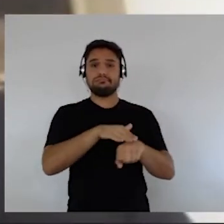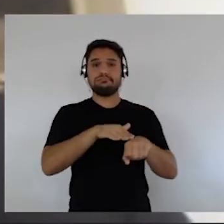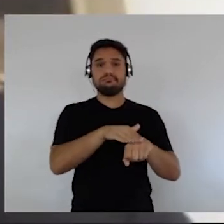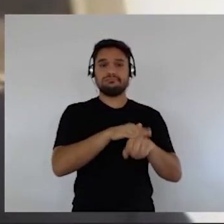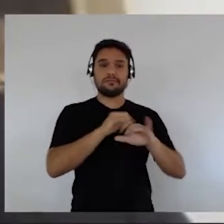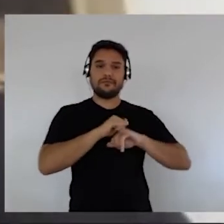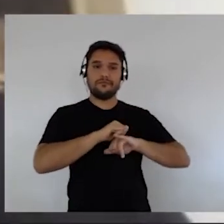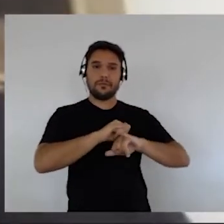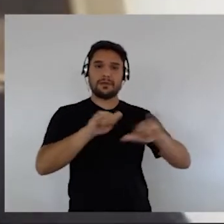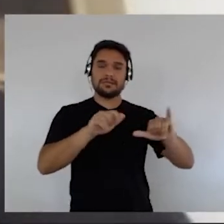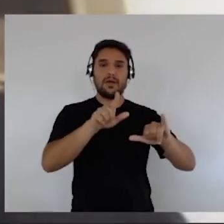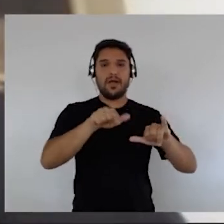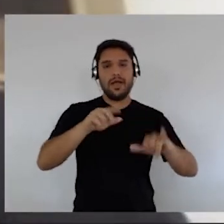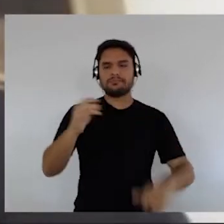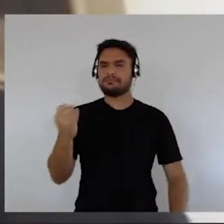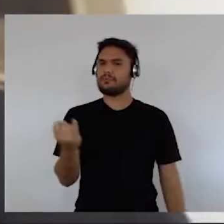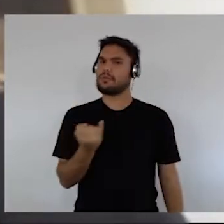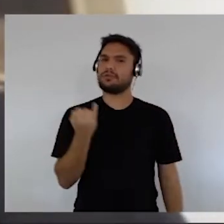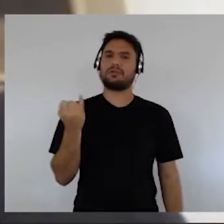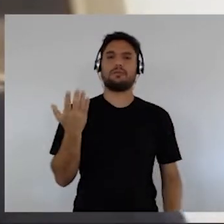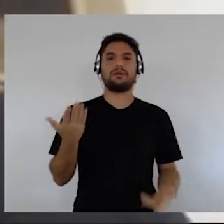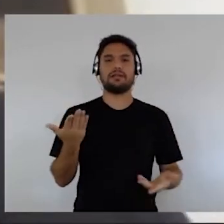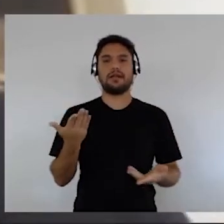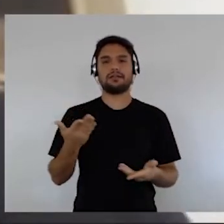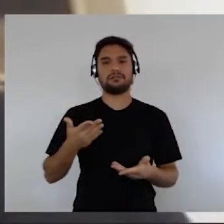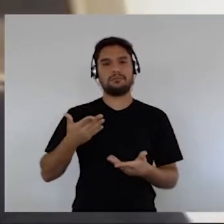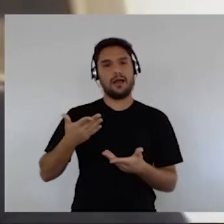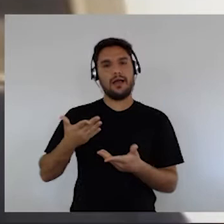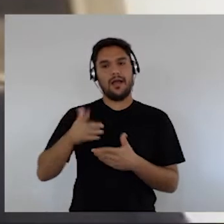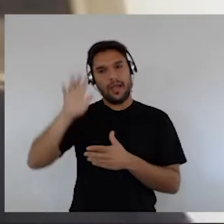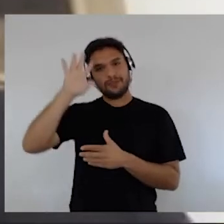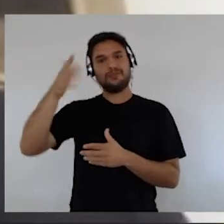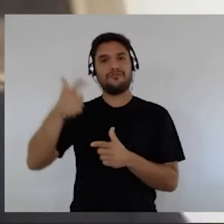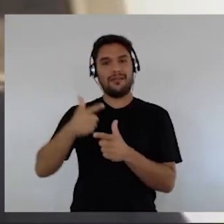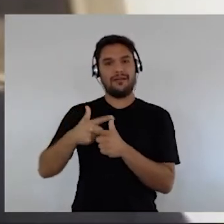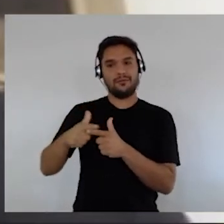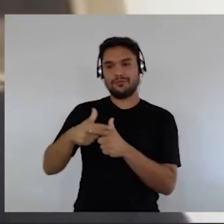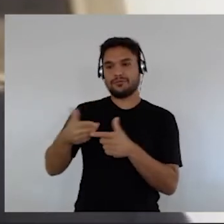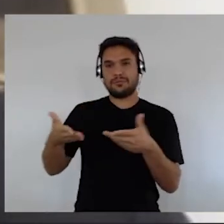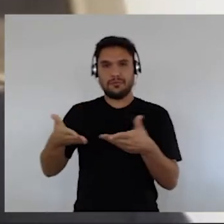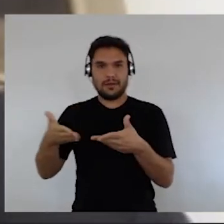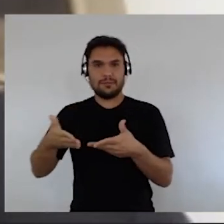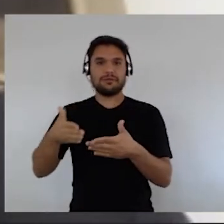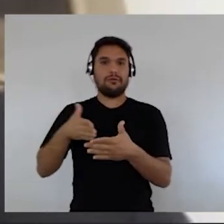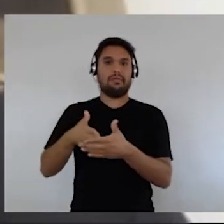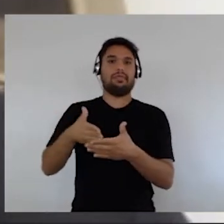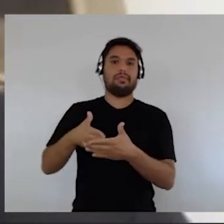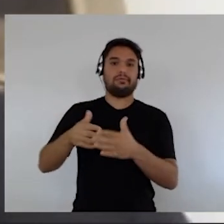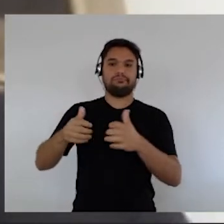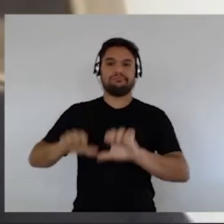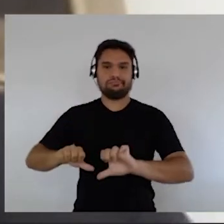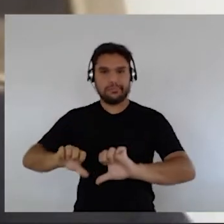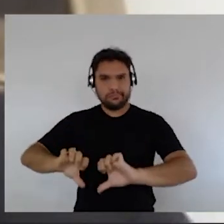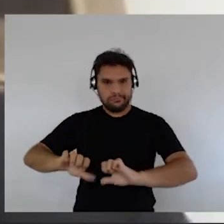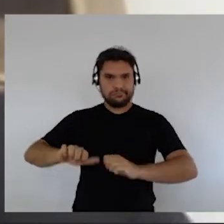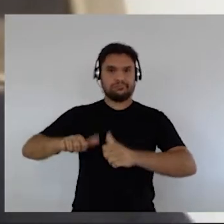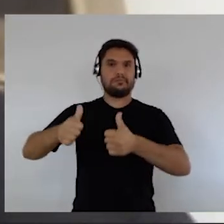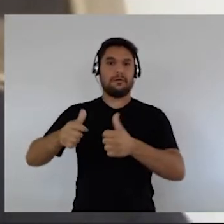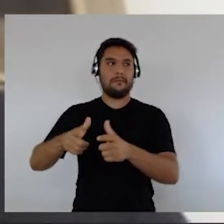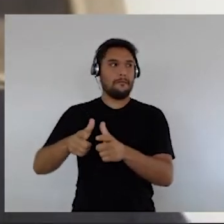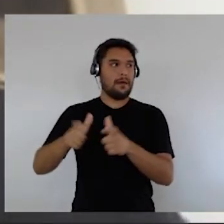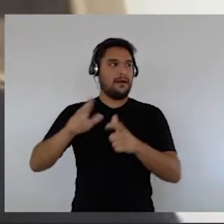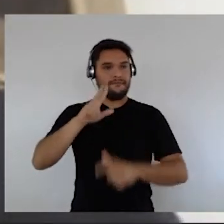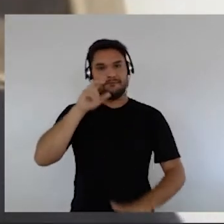informações são elementos importantes para superarmos as atuais dificuldades e sairmos maiores do que éramos